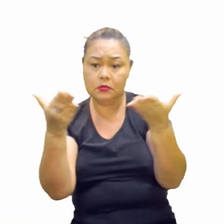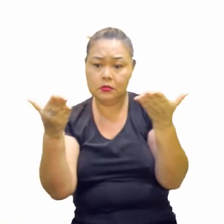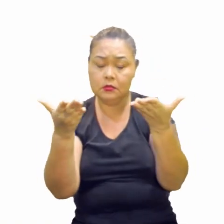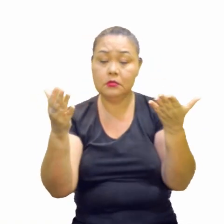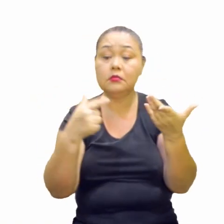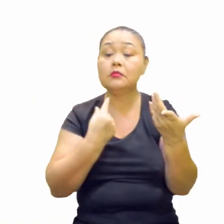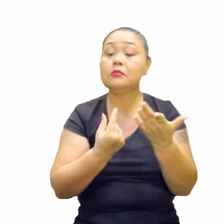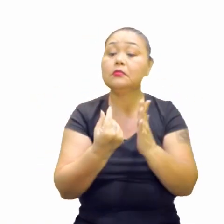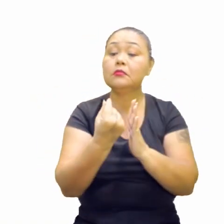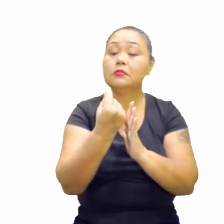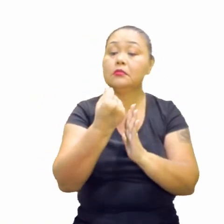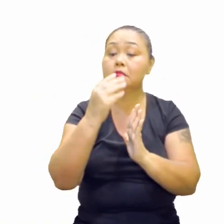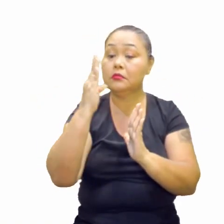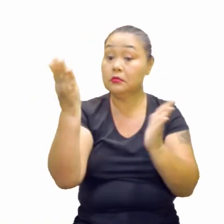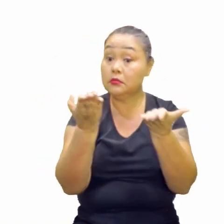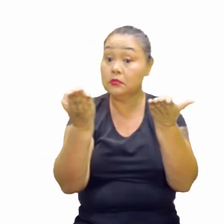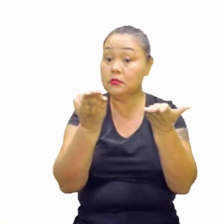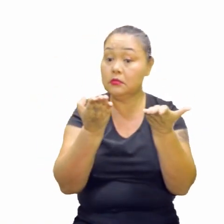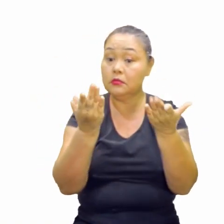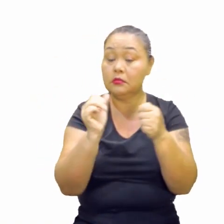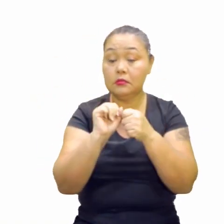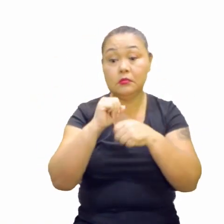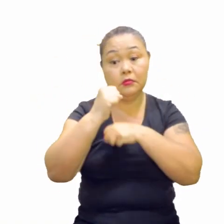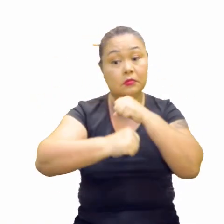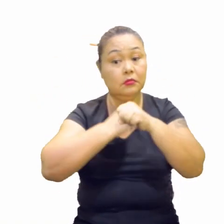que vivemos hoje, em 2024.